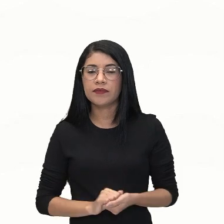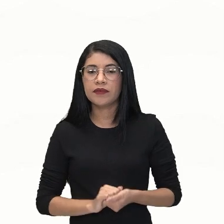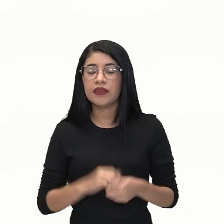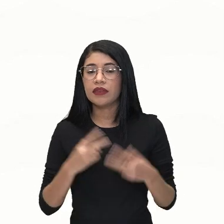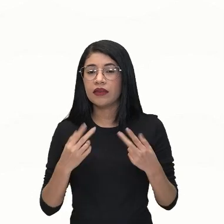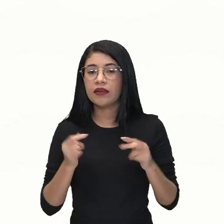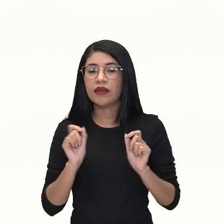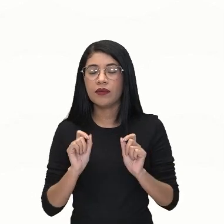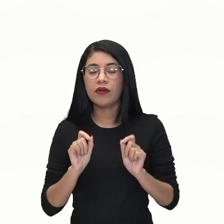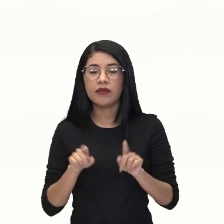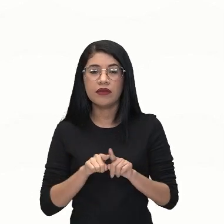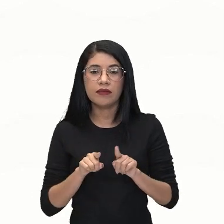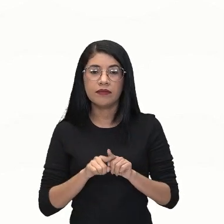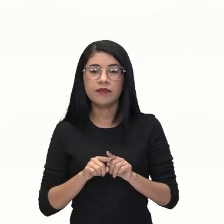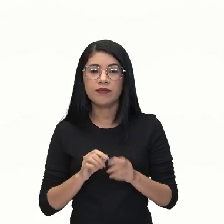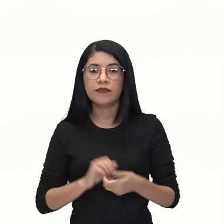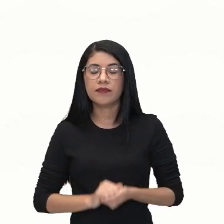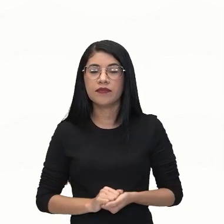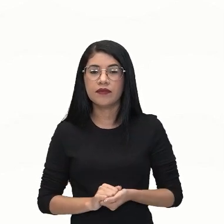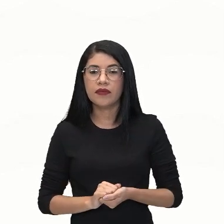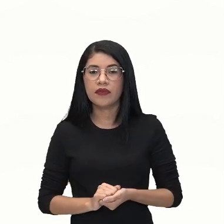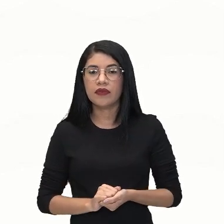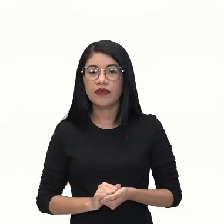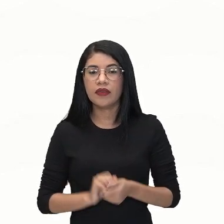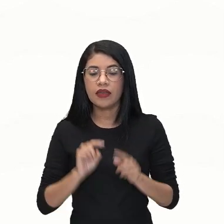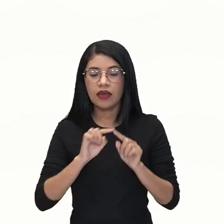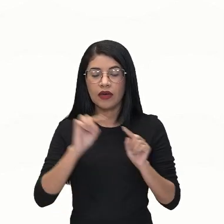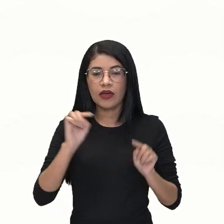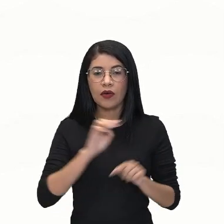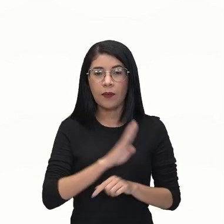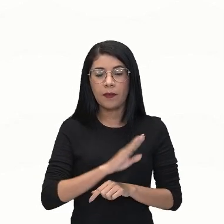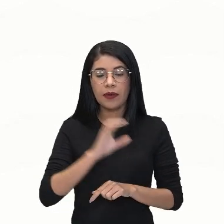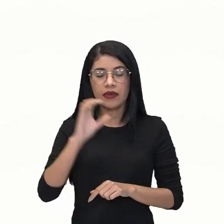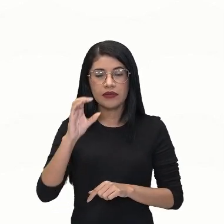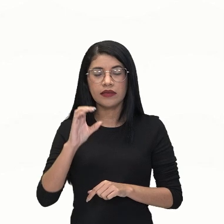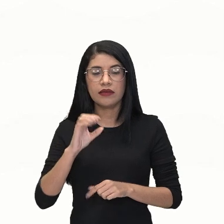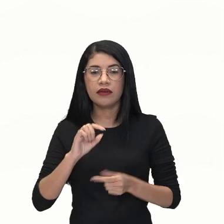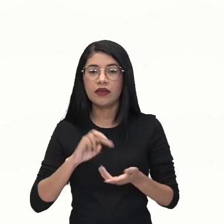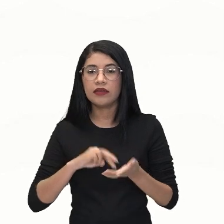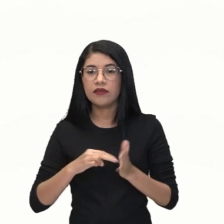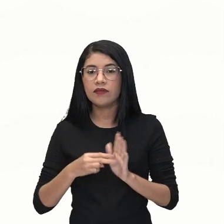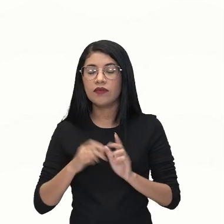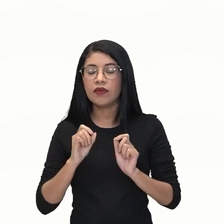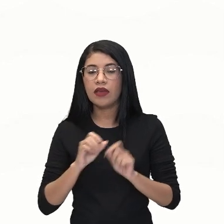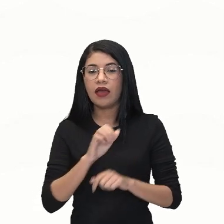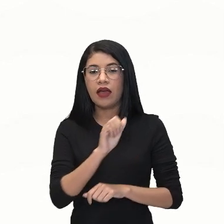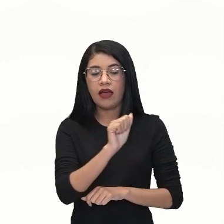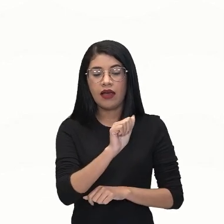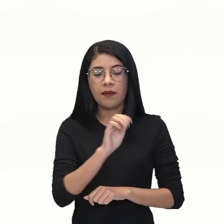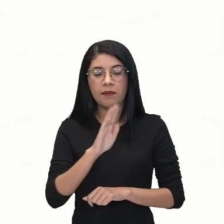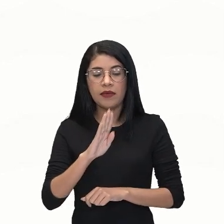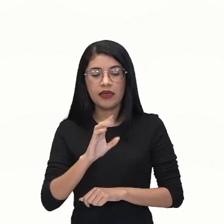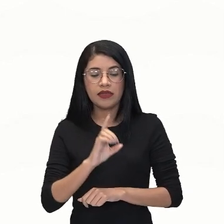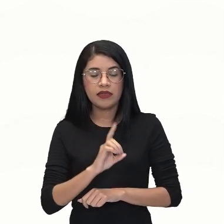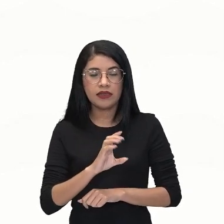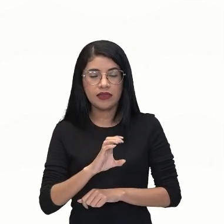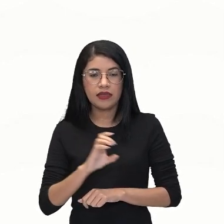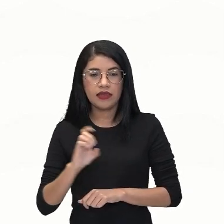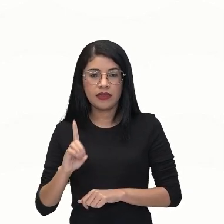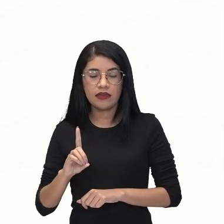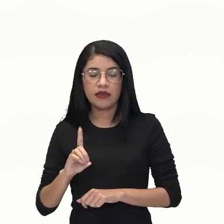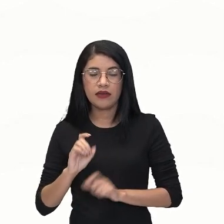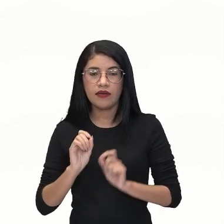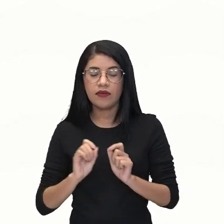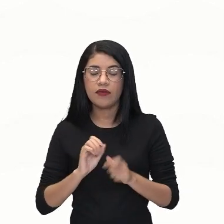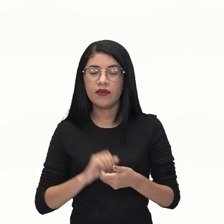igual ao produto dos meios. Ou seja, estamos considerando que A, B, C e D